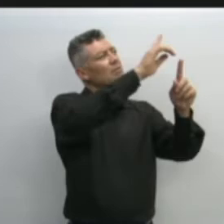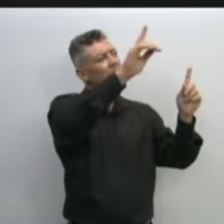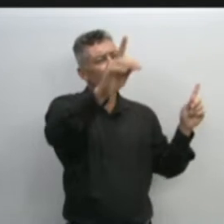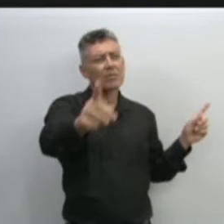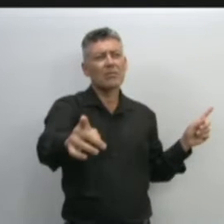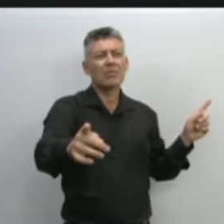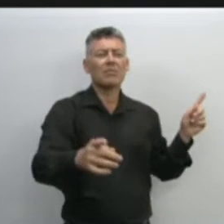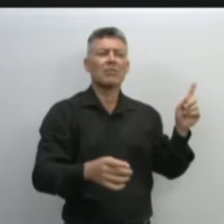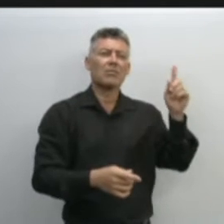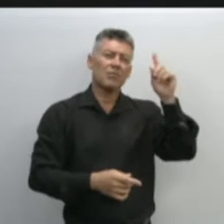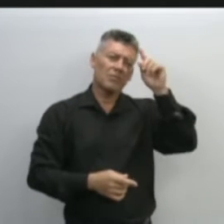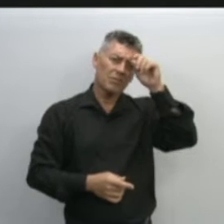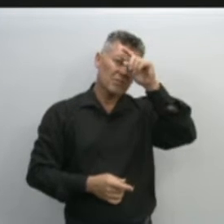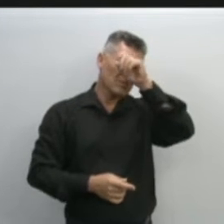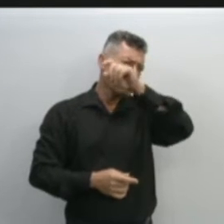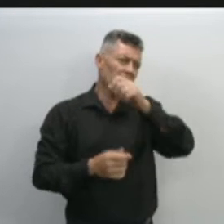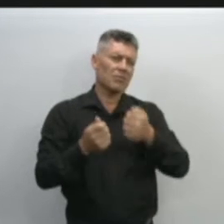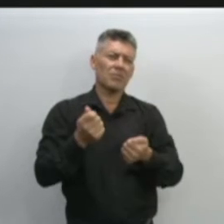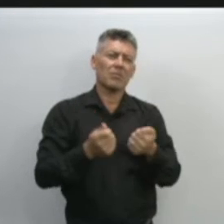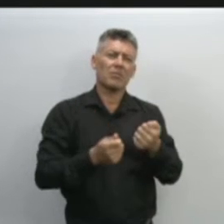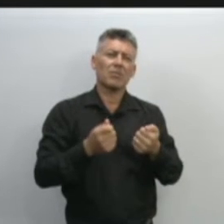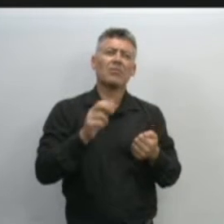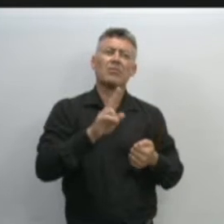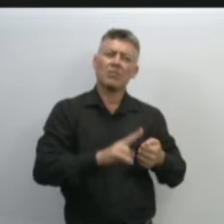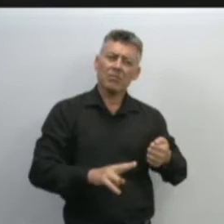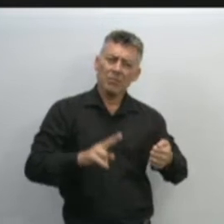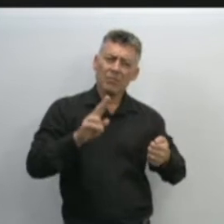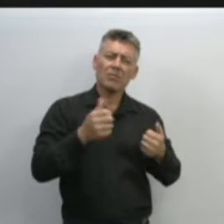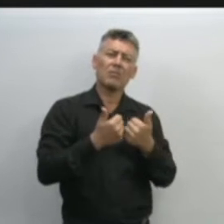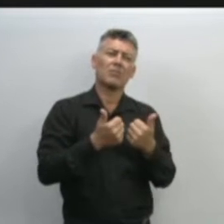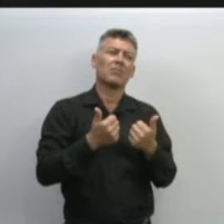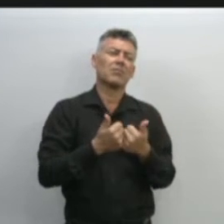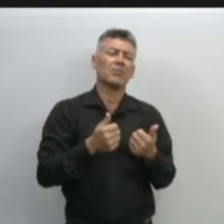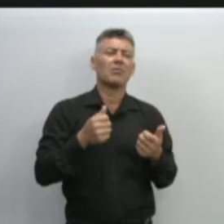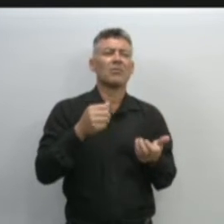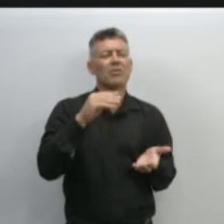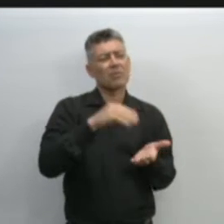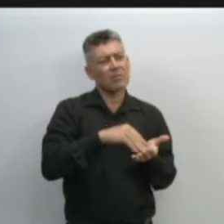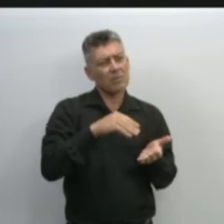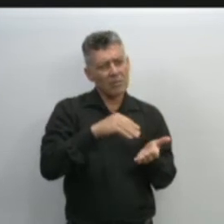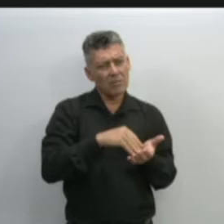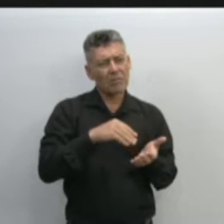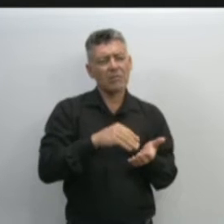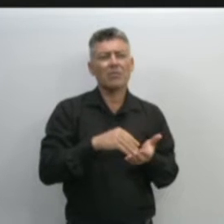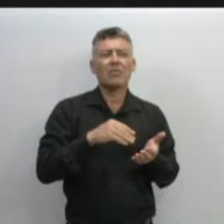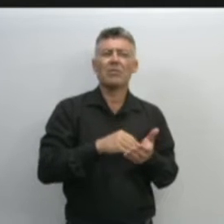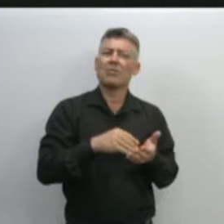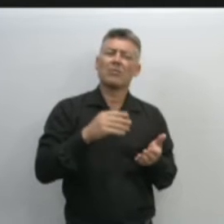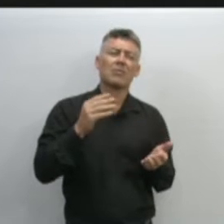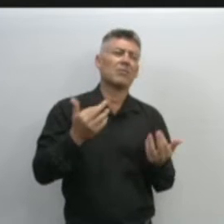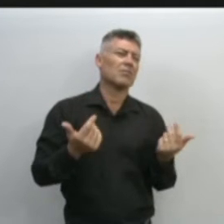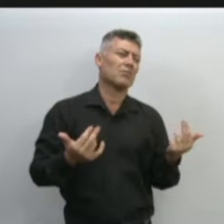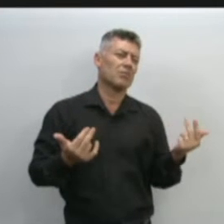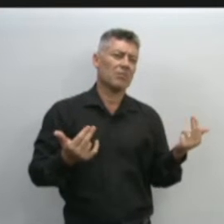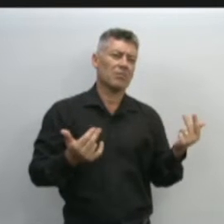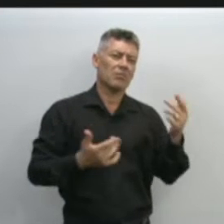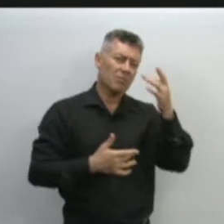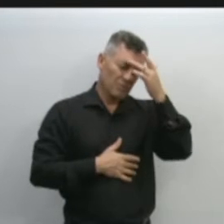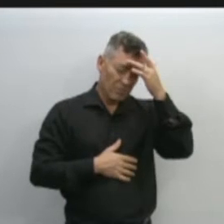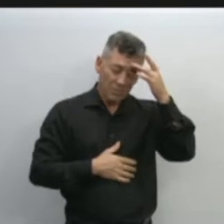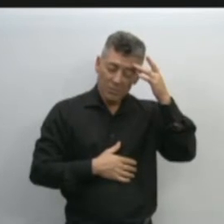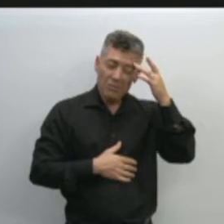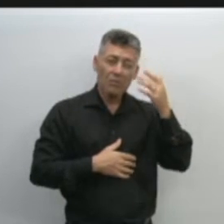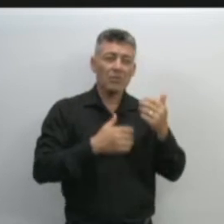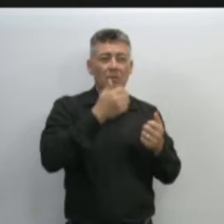eles estão deixando o carro em casa e estão utilizando o ônibus. Só que a frota de ônibus continua mesmo, e as pessoas estão andando no